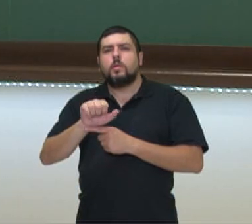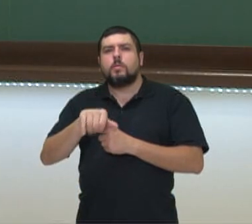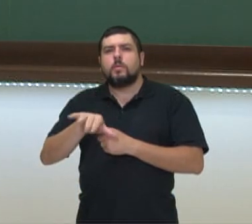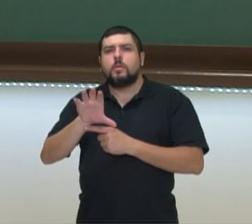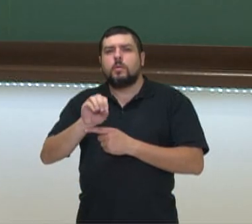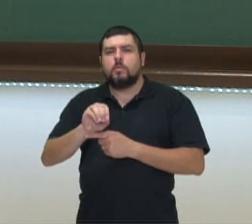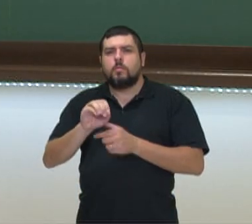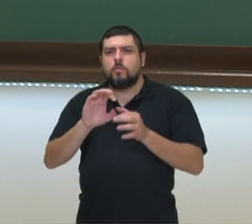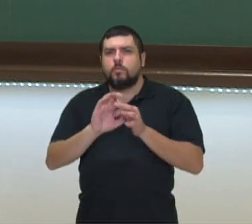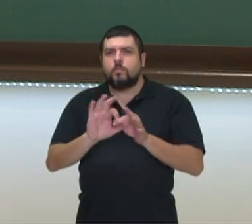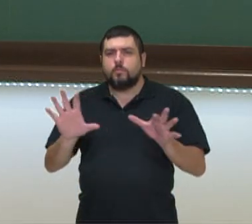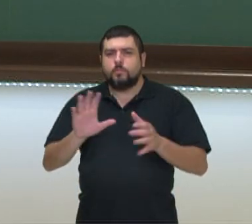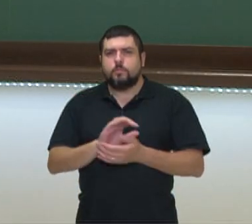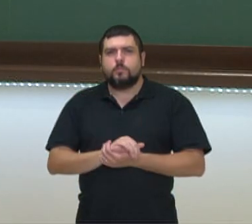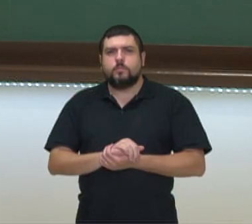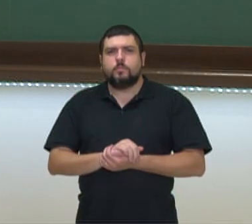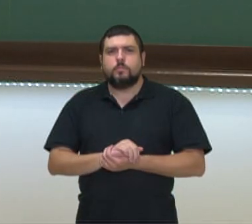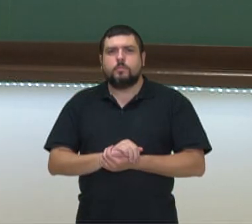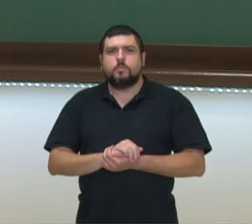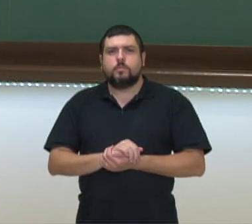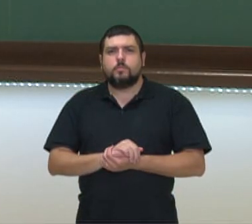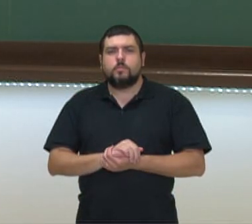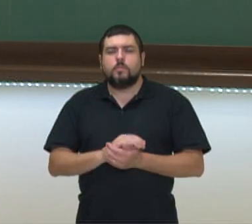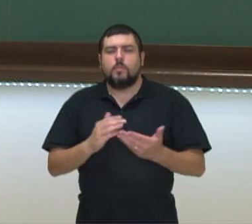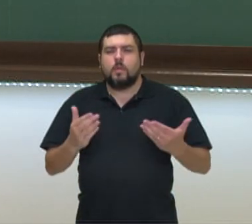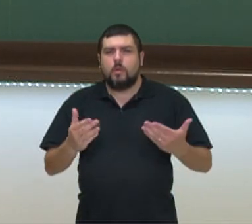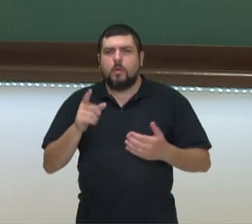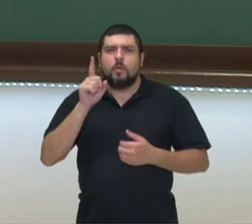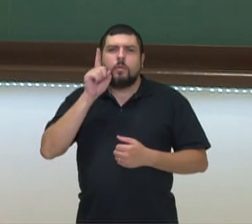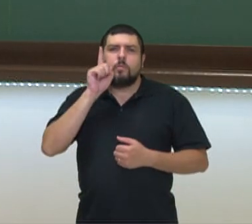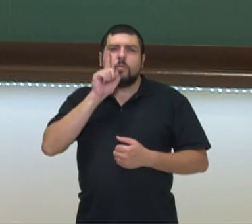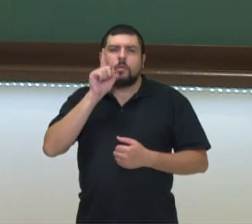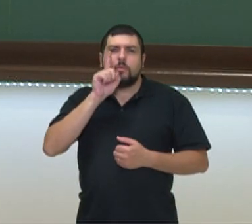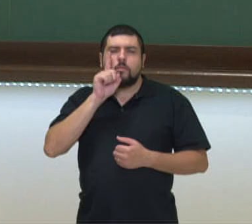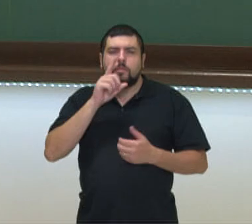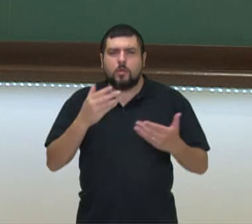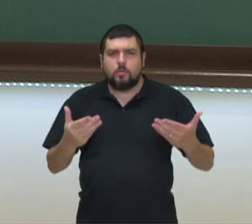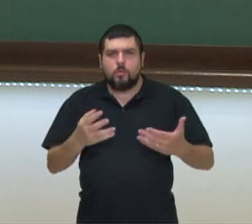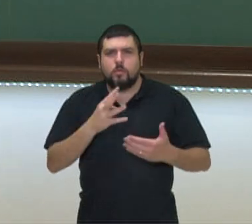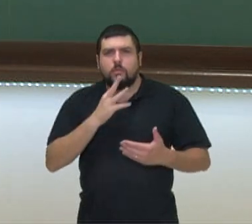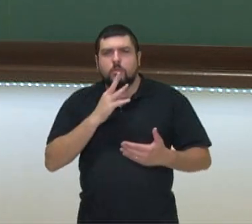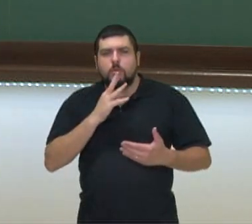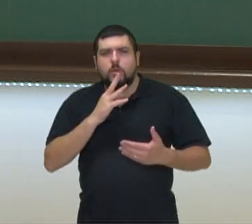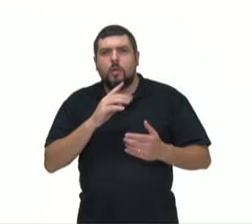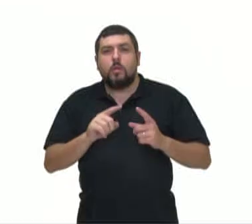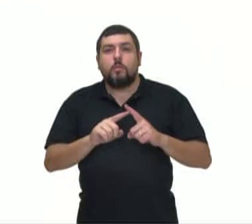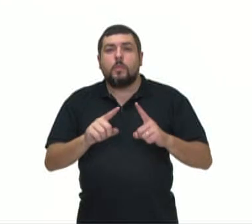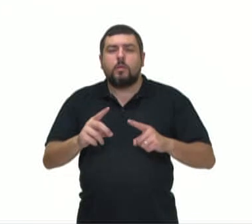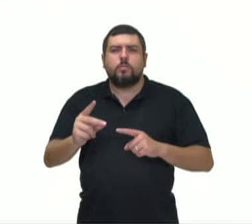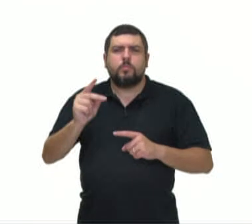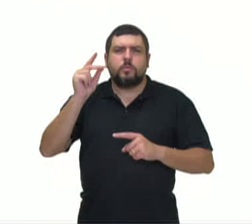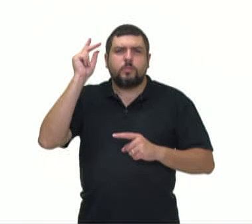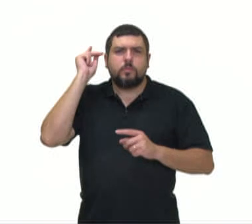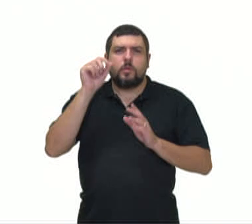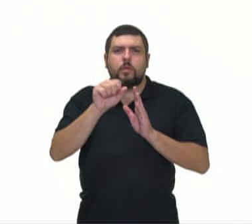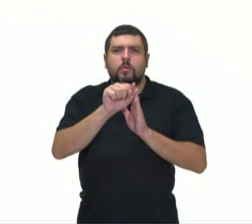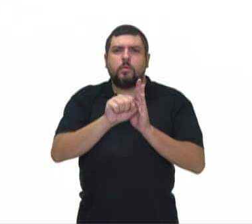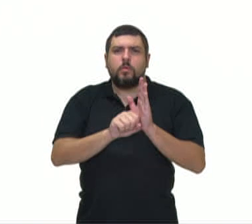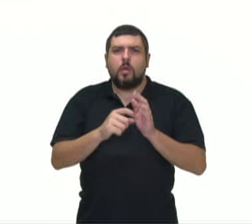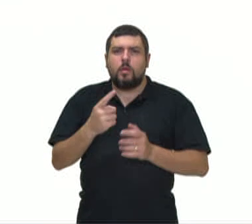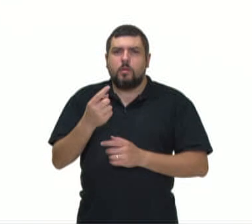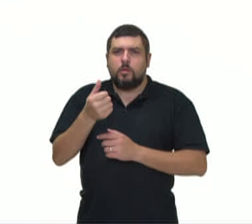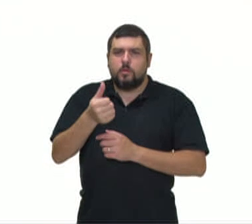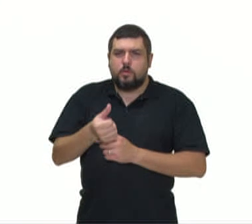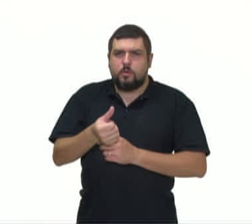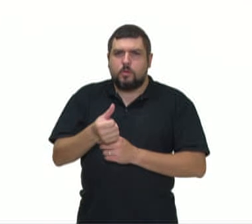Estados Unidos, hoje, como a gente conhece, ela se inicia no século XVI, né? Quando os exploradores